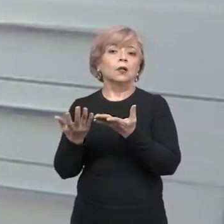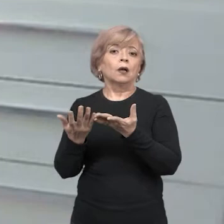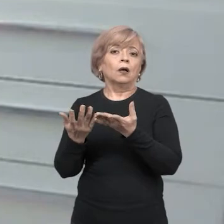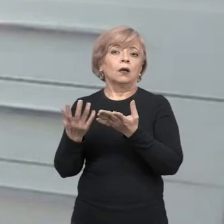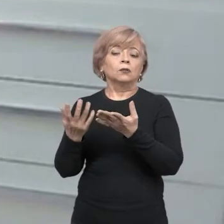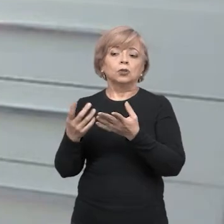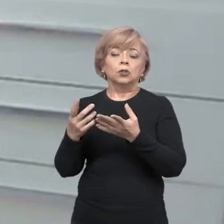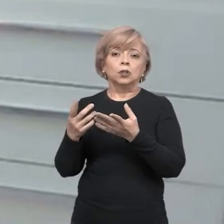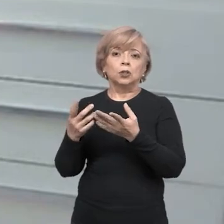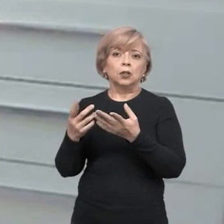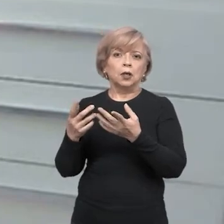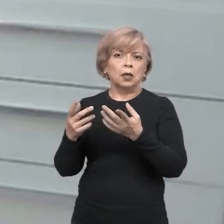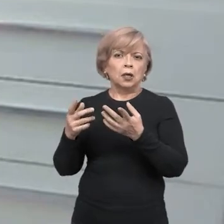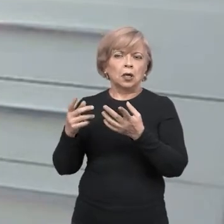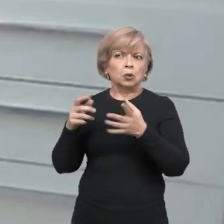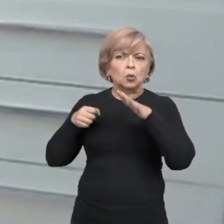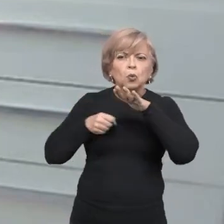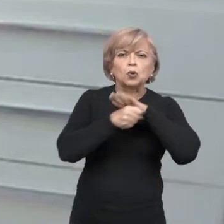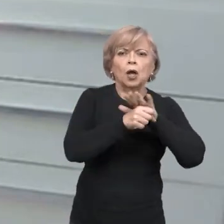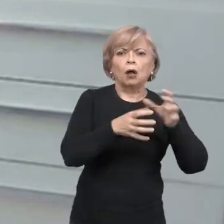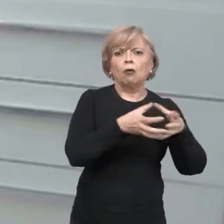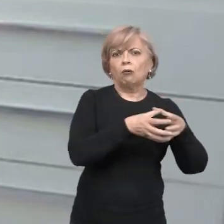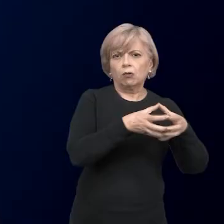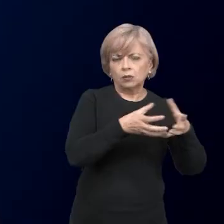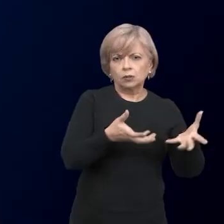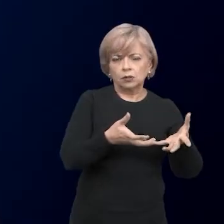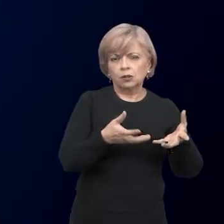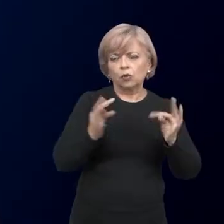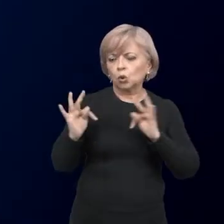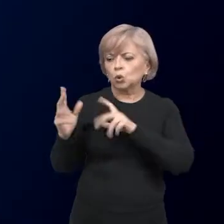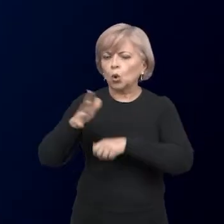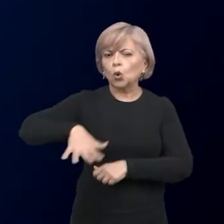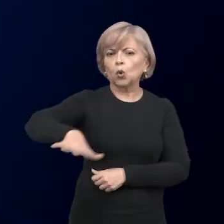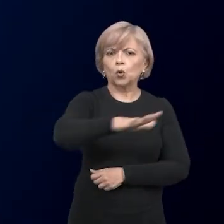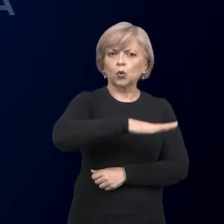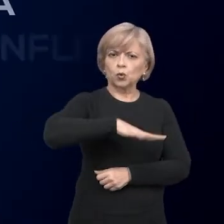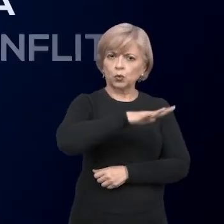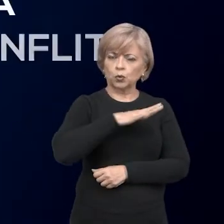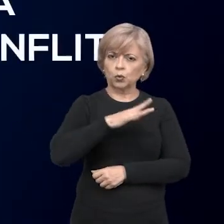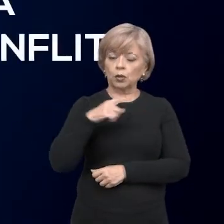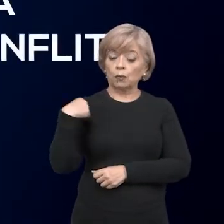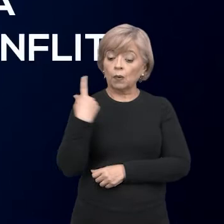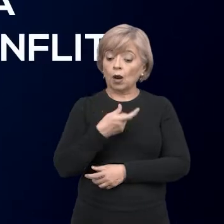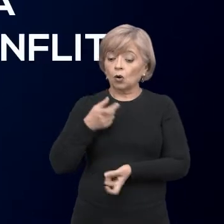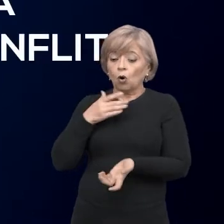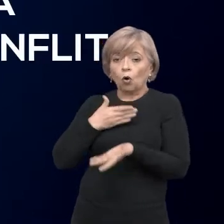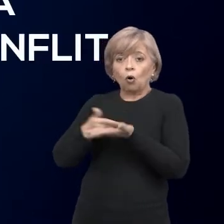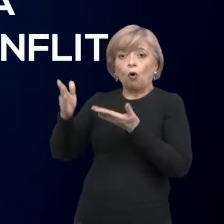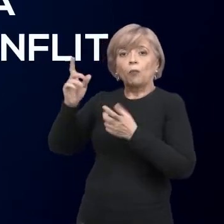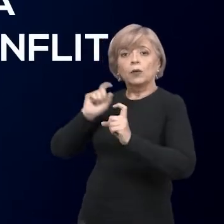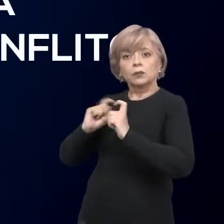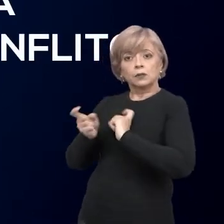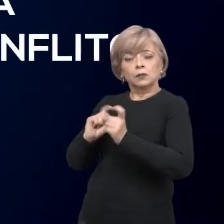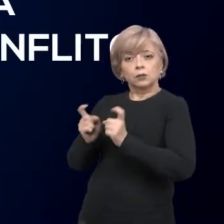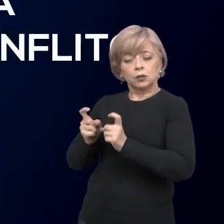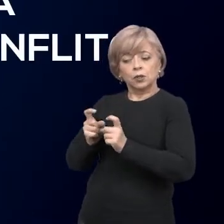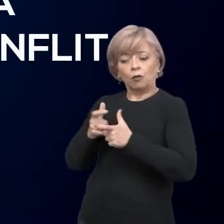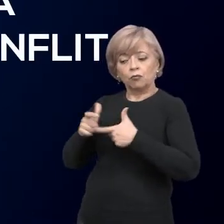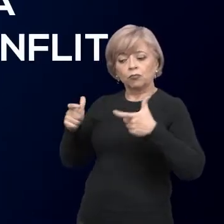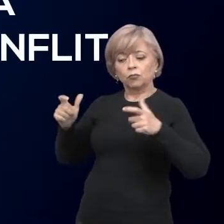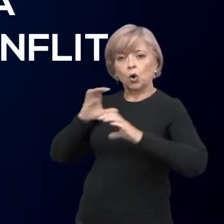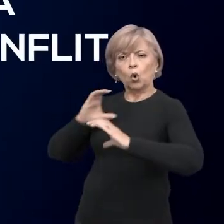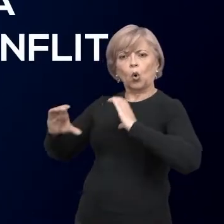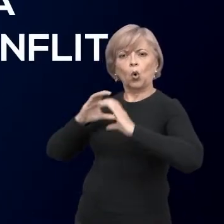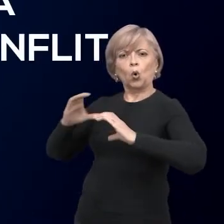restaurativos tutela coletiva enfim em todas as claras para estabelecer um diálogo ampliar sua